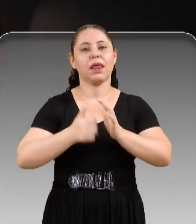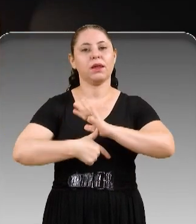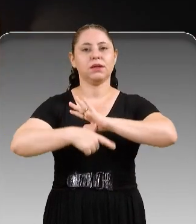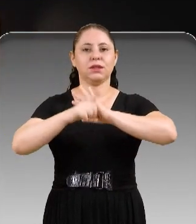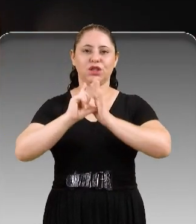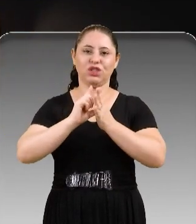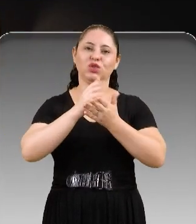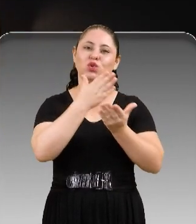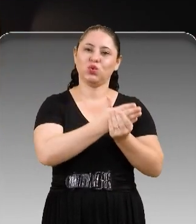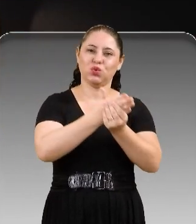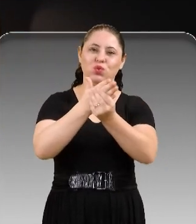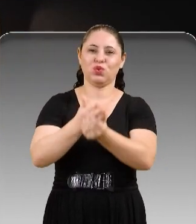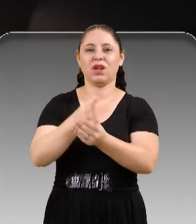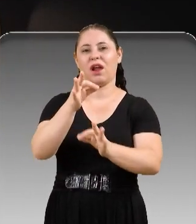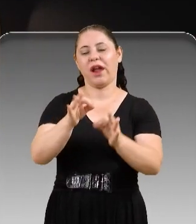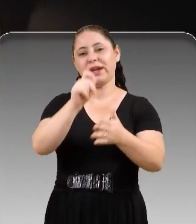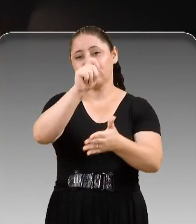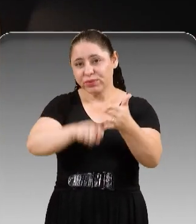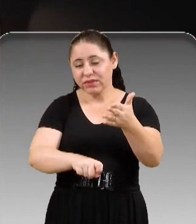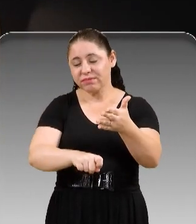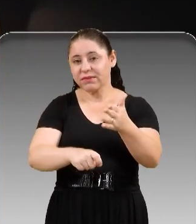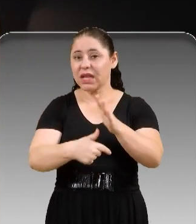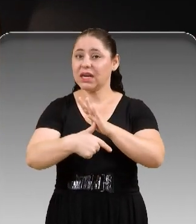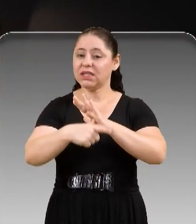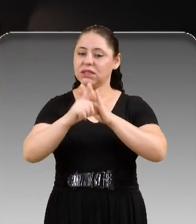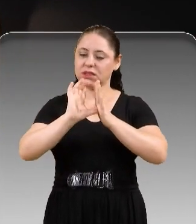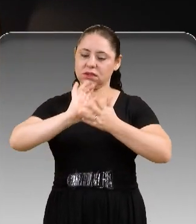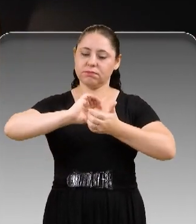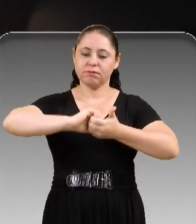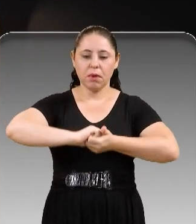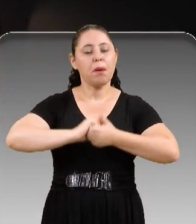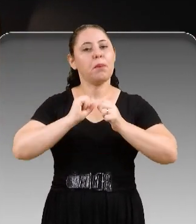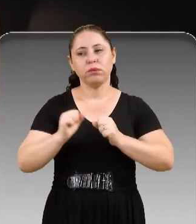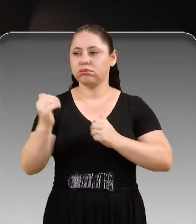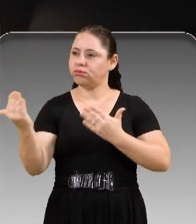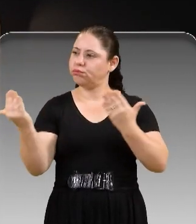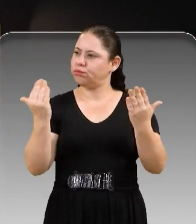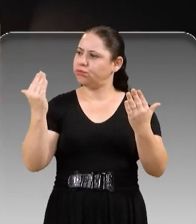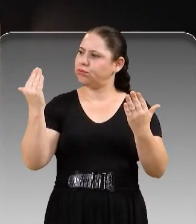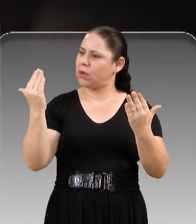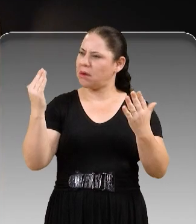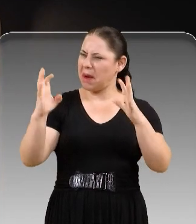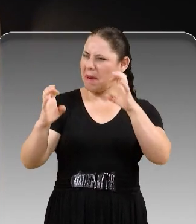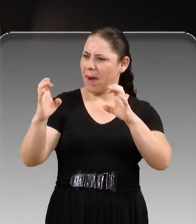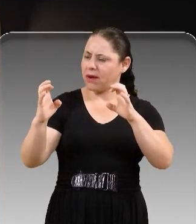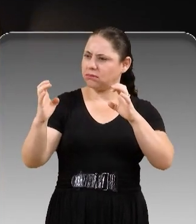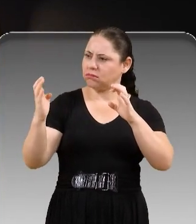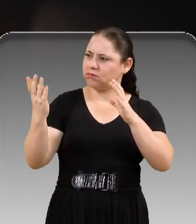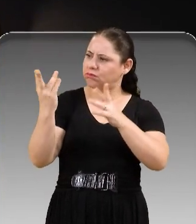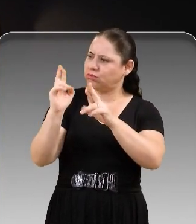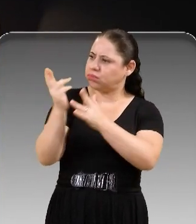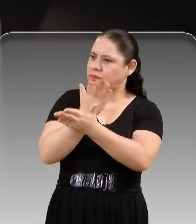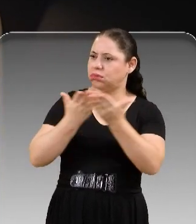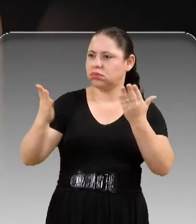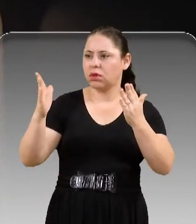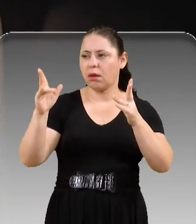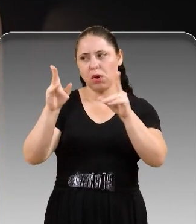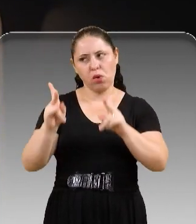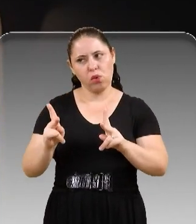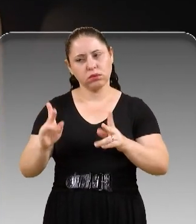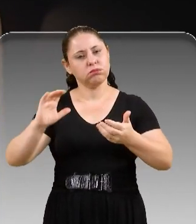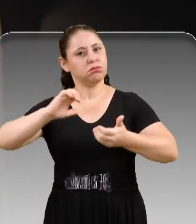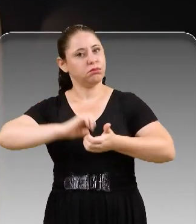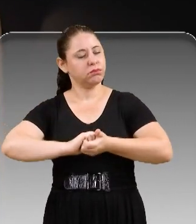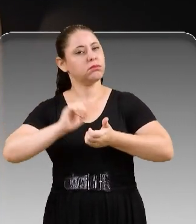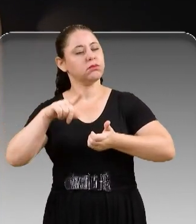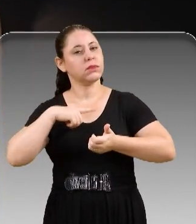conciliação prévias, né, para que se chegue as partes a um consenso sem ter necessidade de